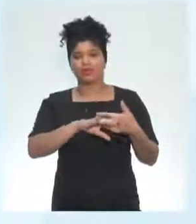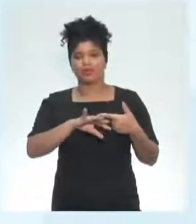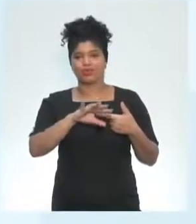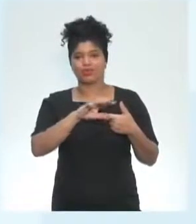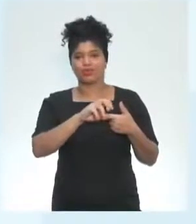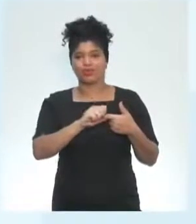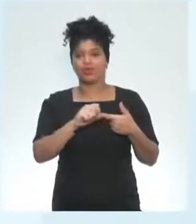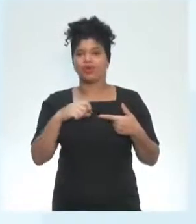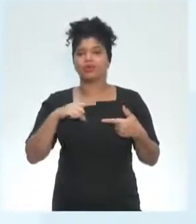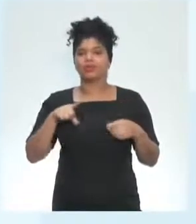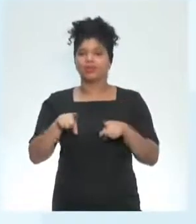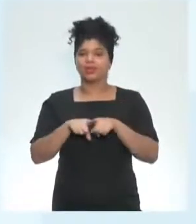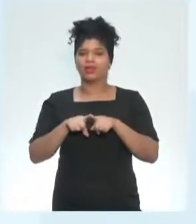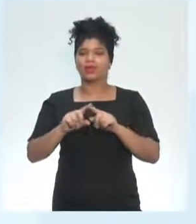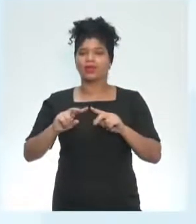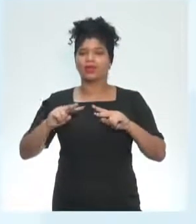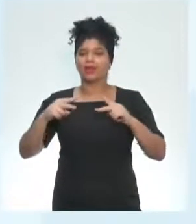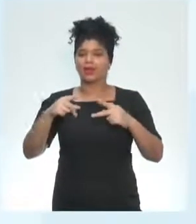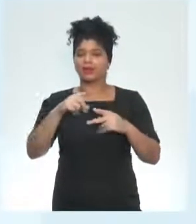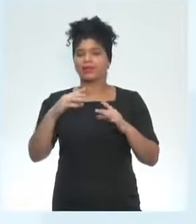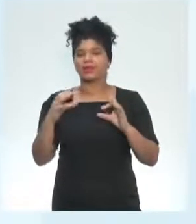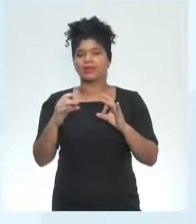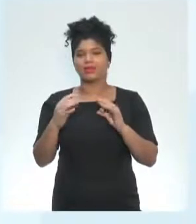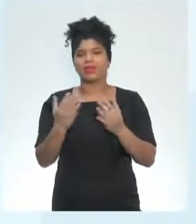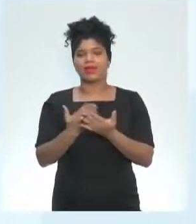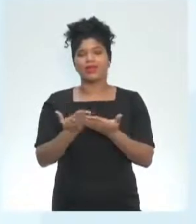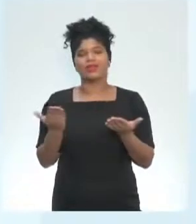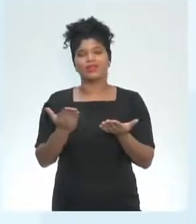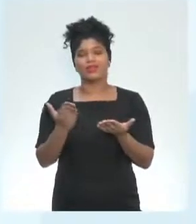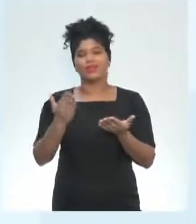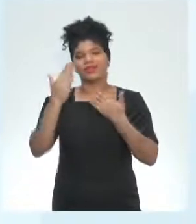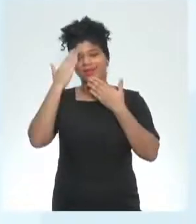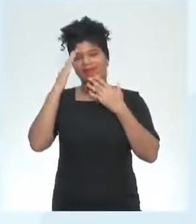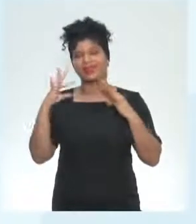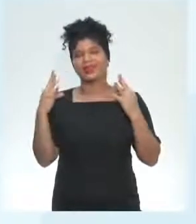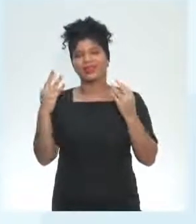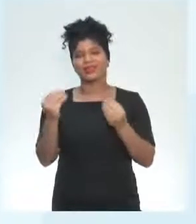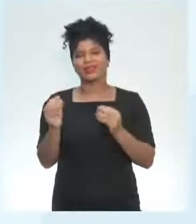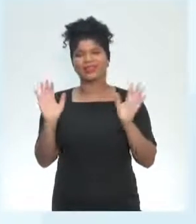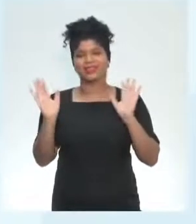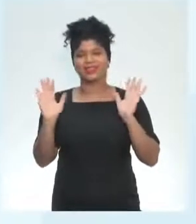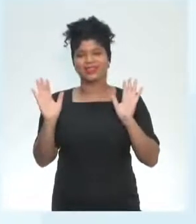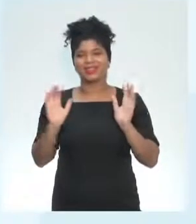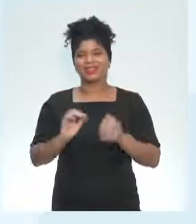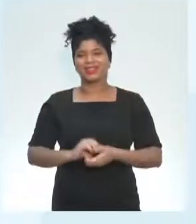dar o seu feedback sobre a nossa aula de hoje. Muito obrigada a todos e a gente se vê até a próxima aula. Tchau, tchau.